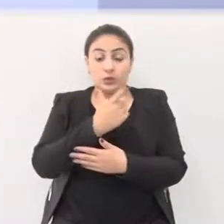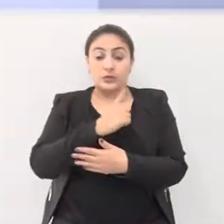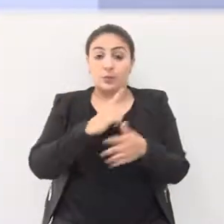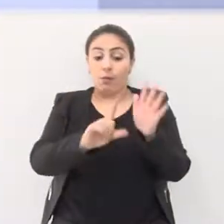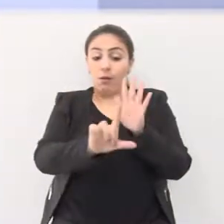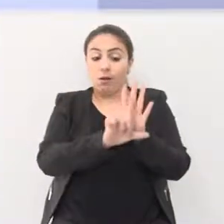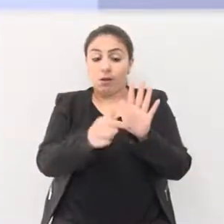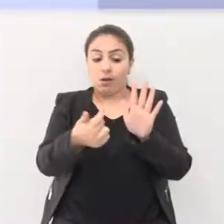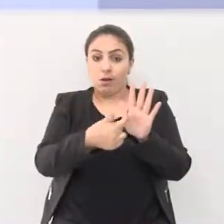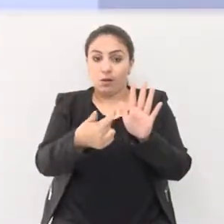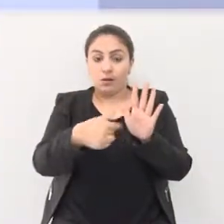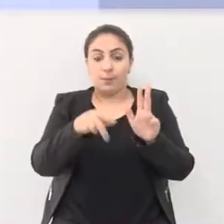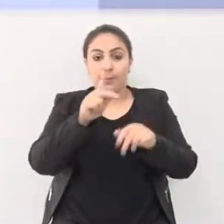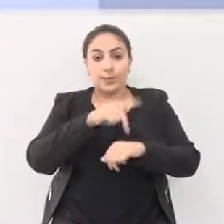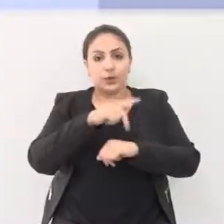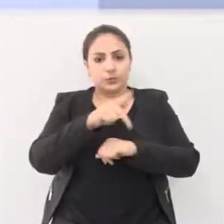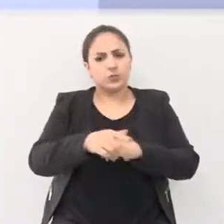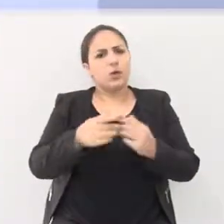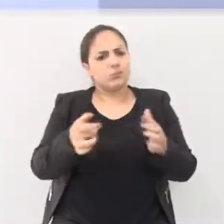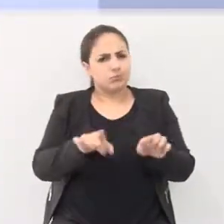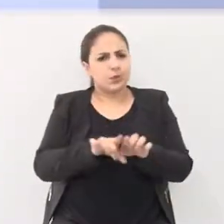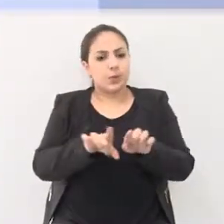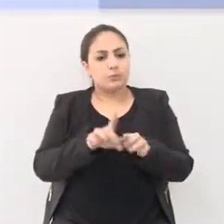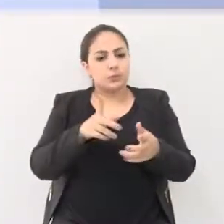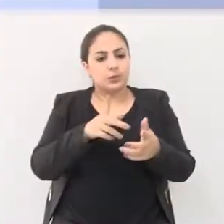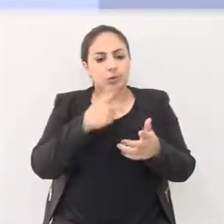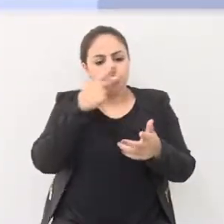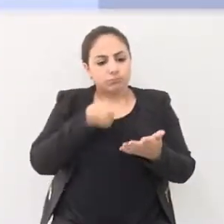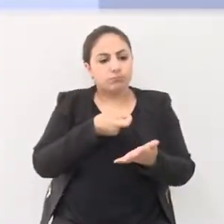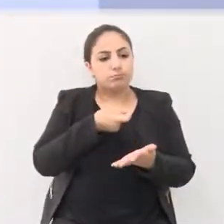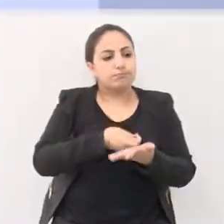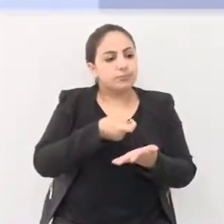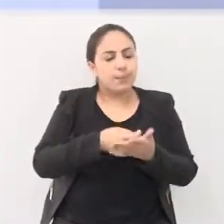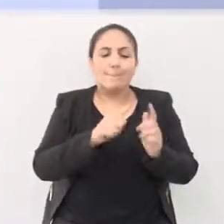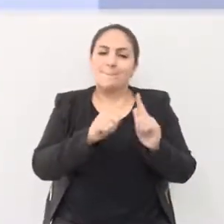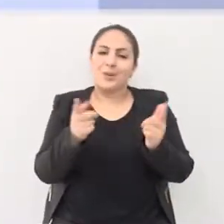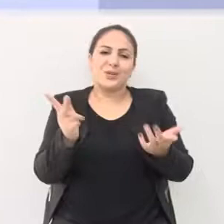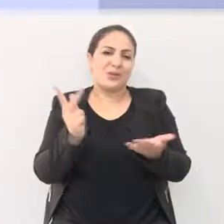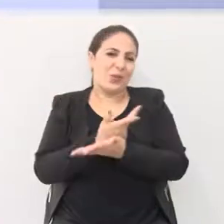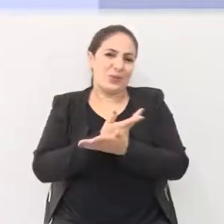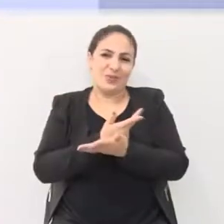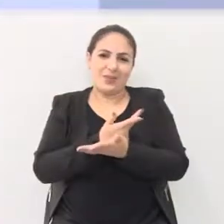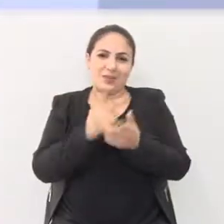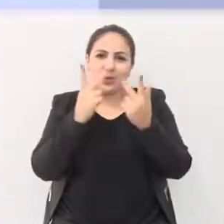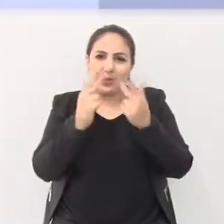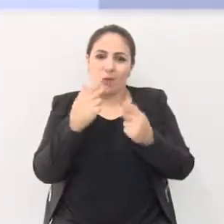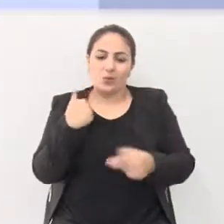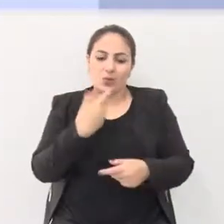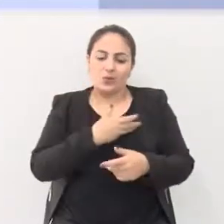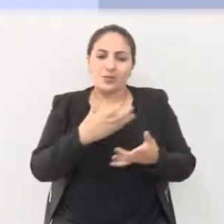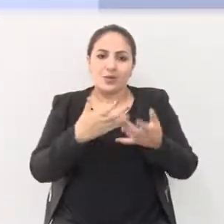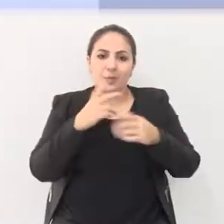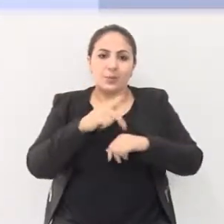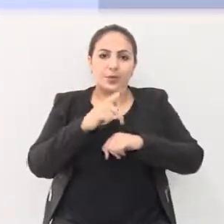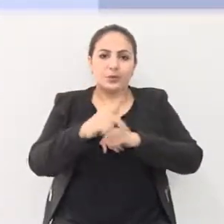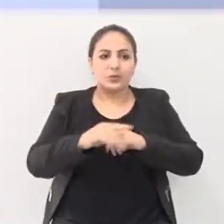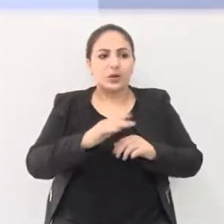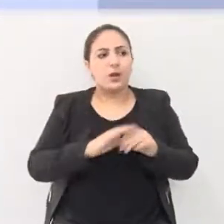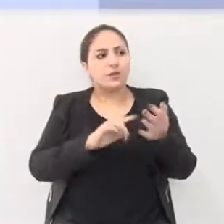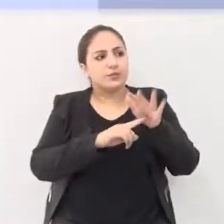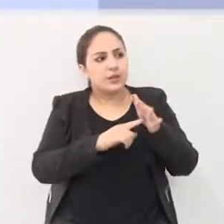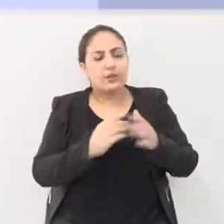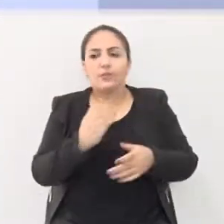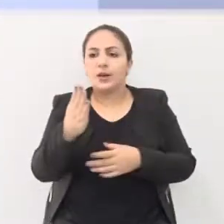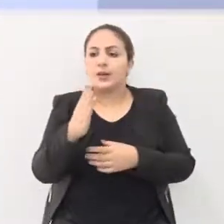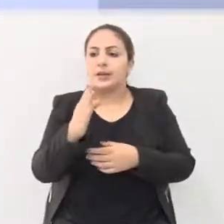Hoje nós temos uma legislação Passo Fundo, uma legislação até bem rígida, só que não acontece que nós proibimos em Passo Fundo, essa feira